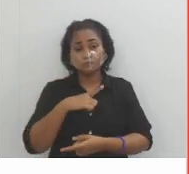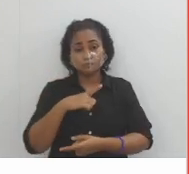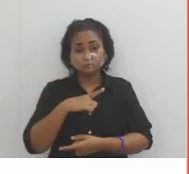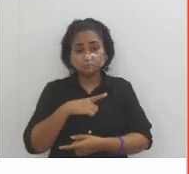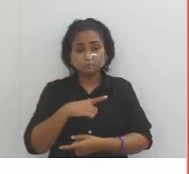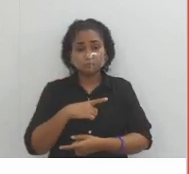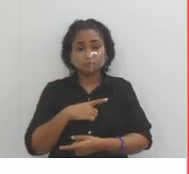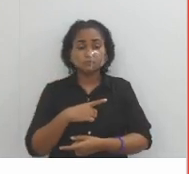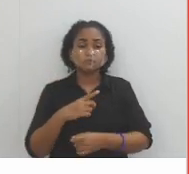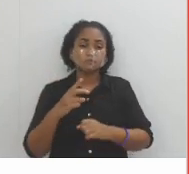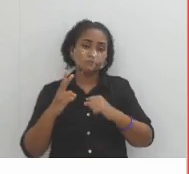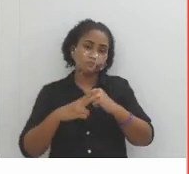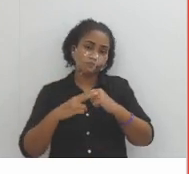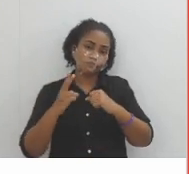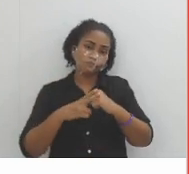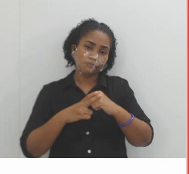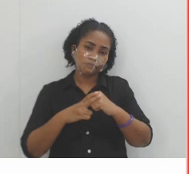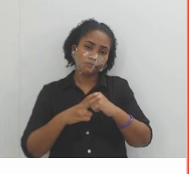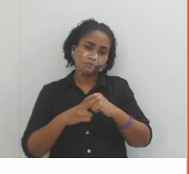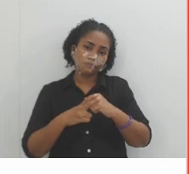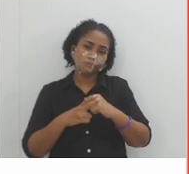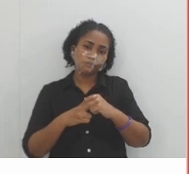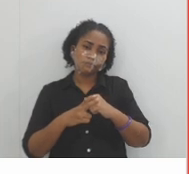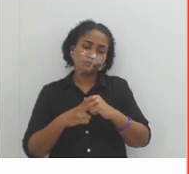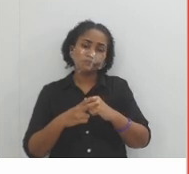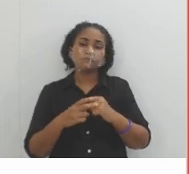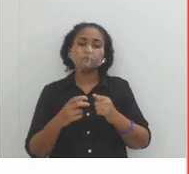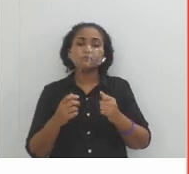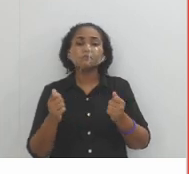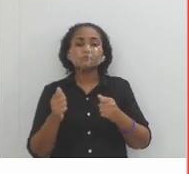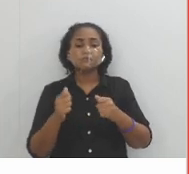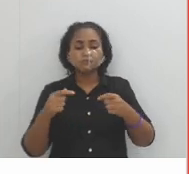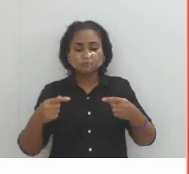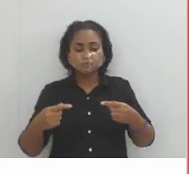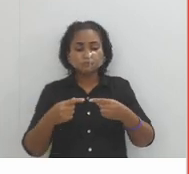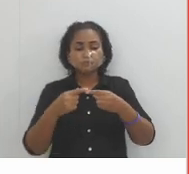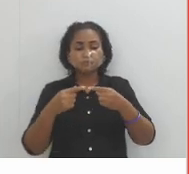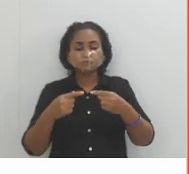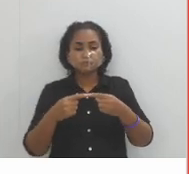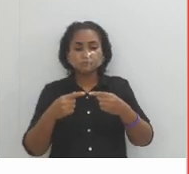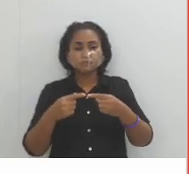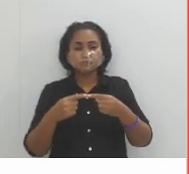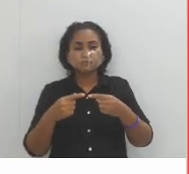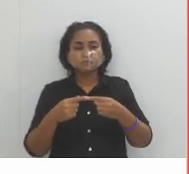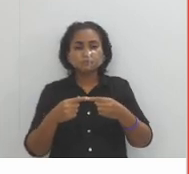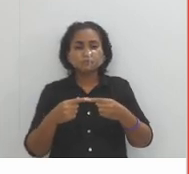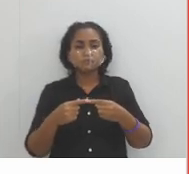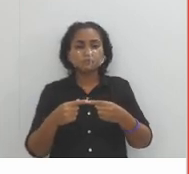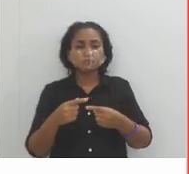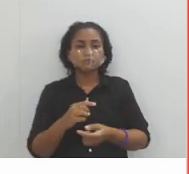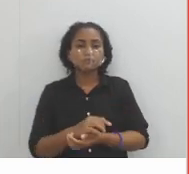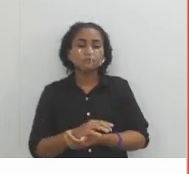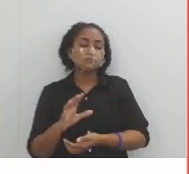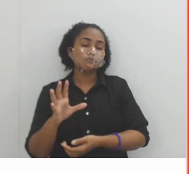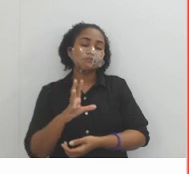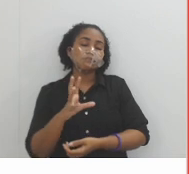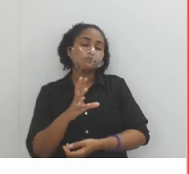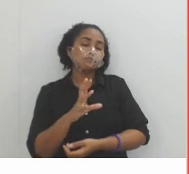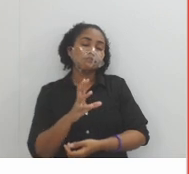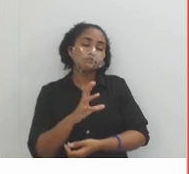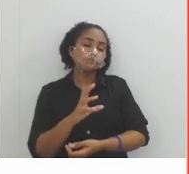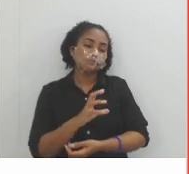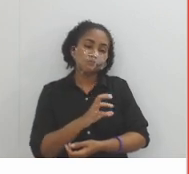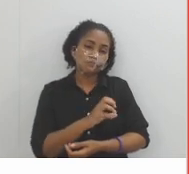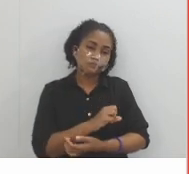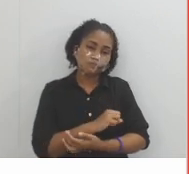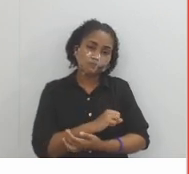o verbo, né, ao qual o pronome vai se ligar, sendo nasalizado, amam.